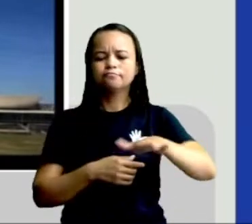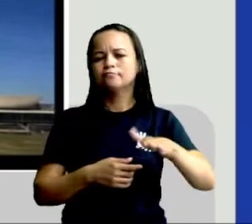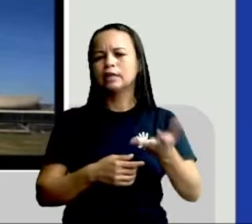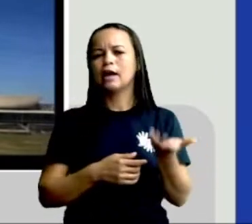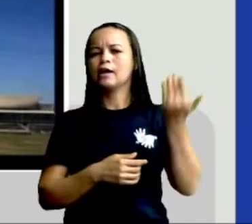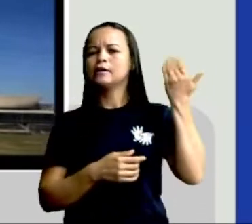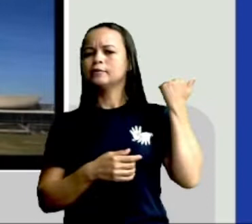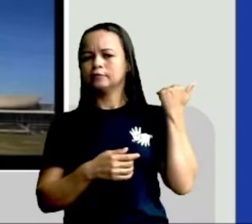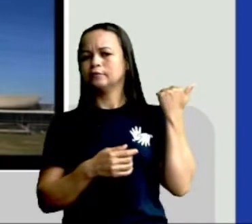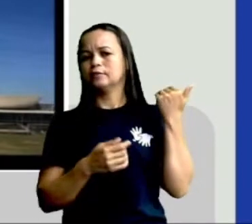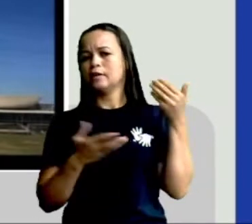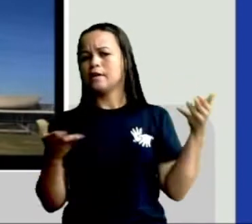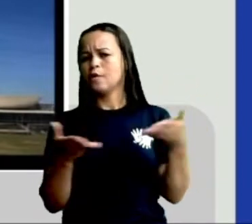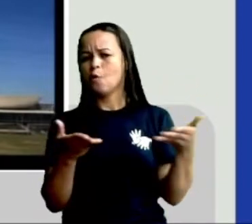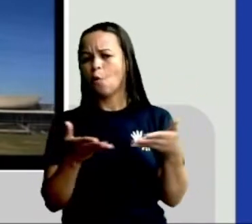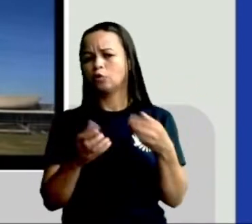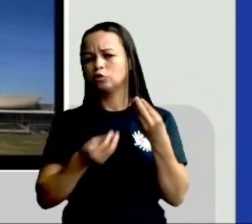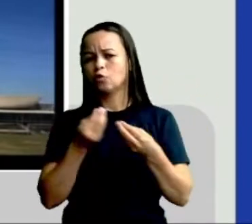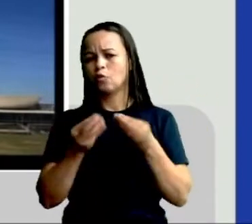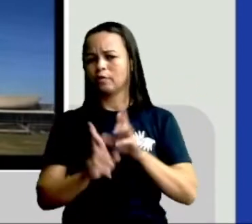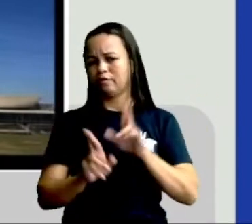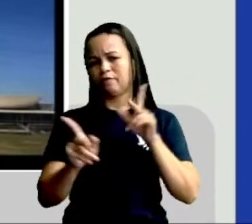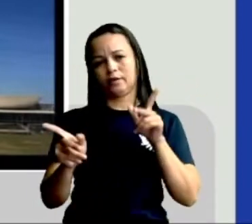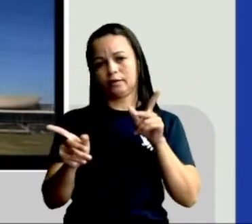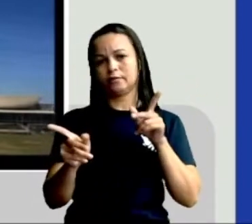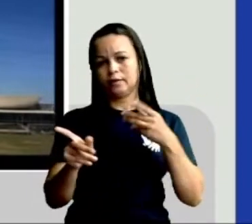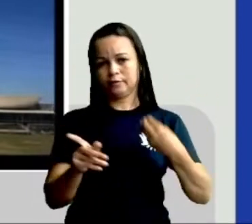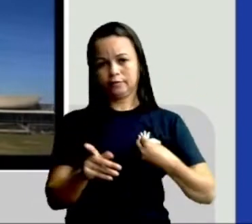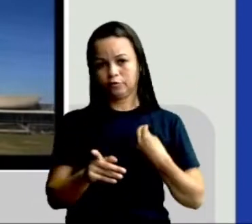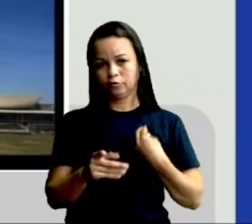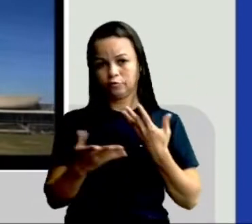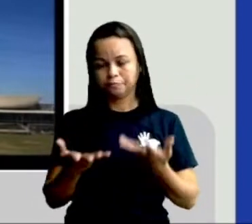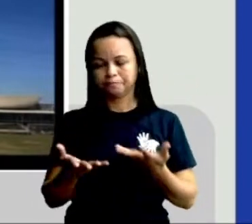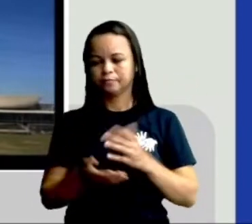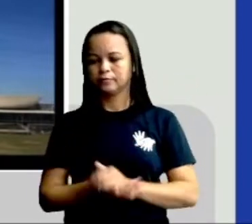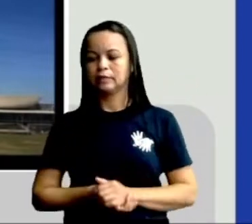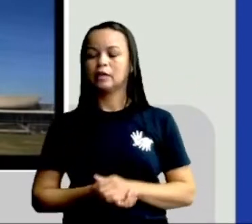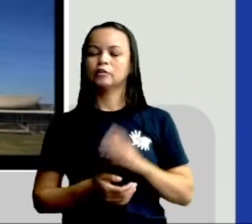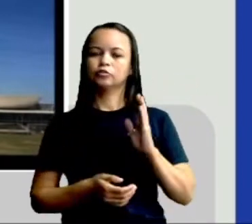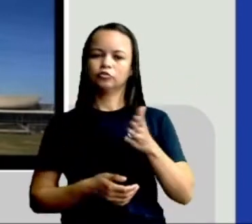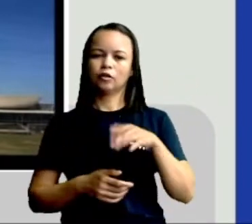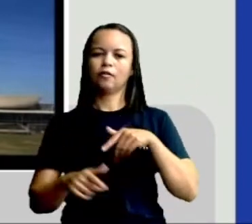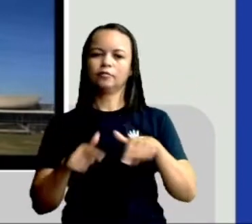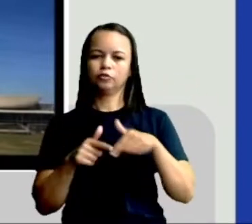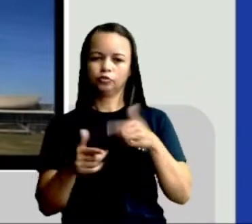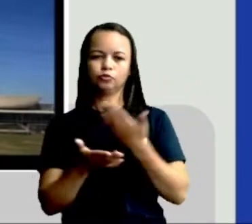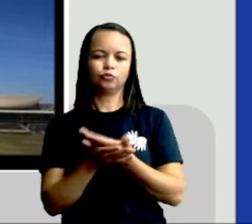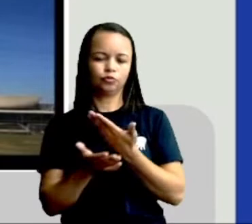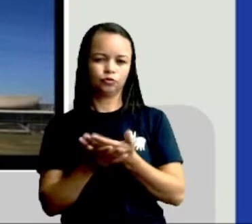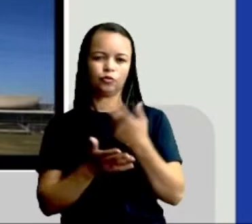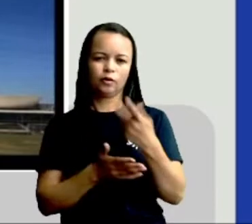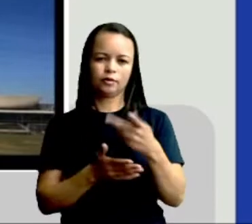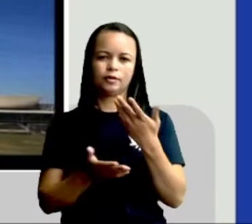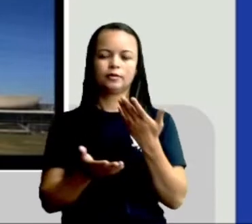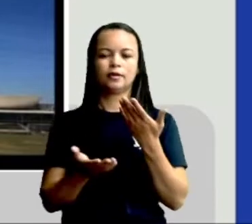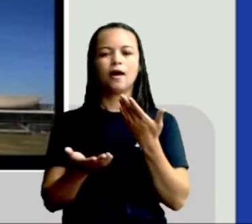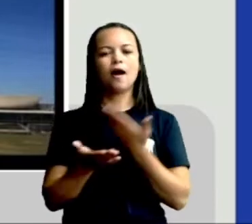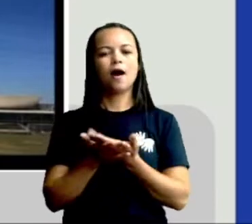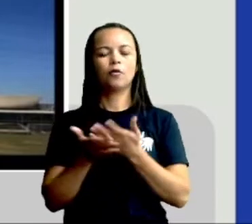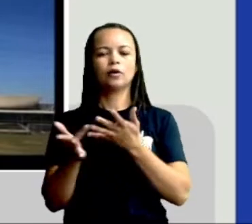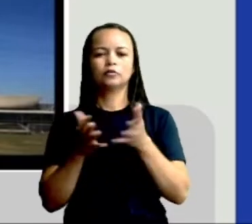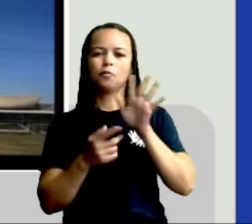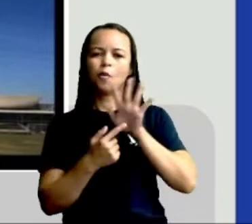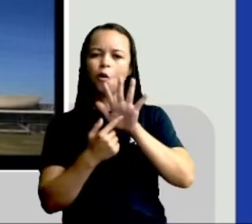a paisagem de hoje se existe alguma diferença a gente também já trabalhou sobre isso aqui na aula Lembra Eu trouxe umas